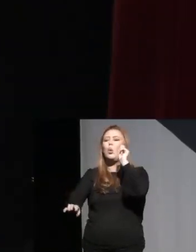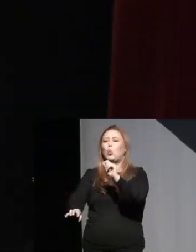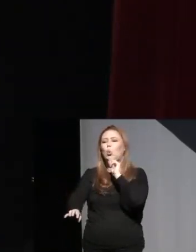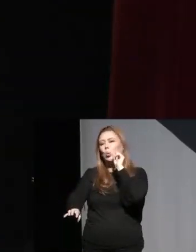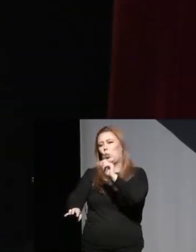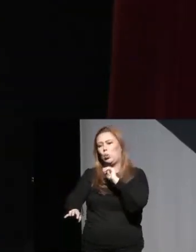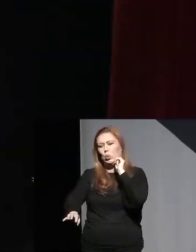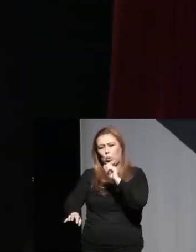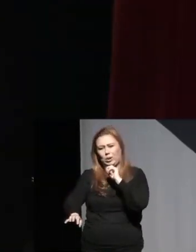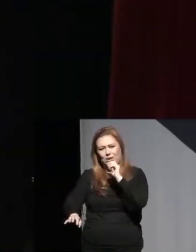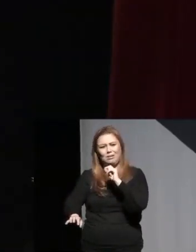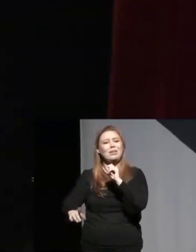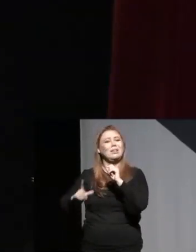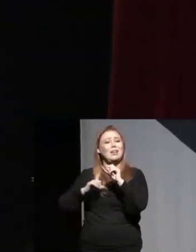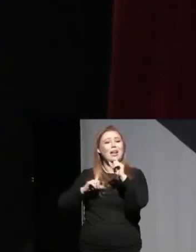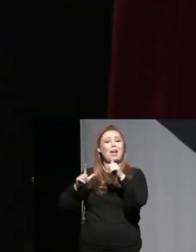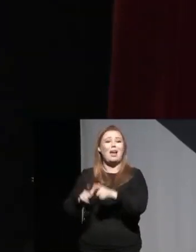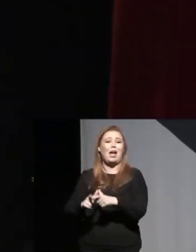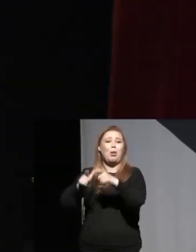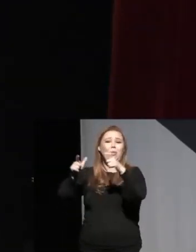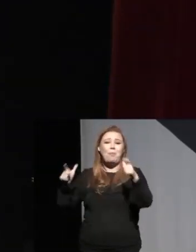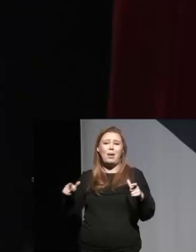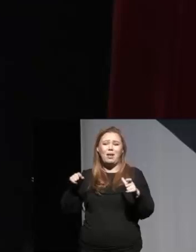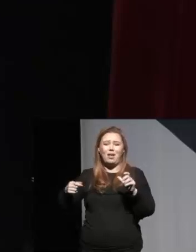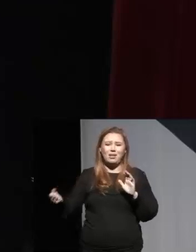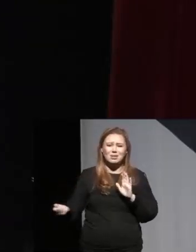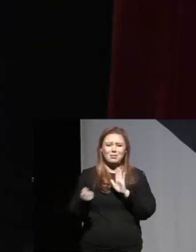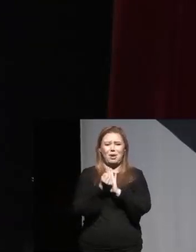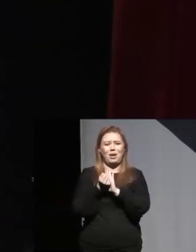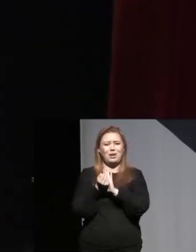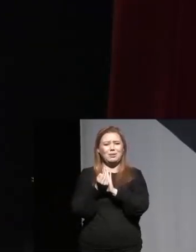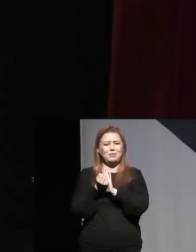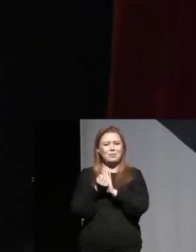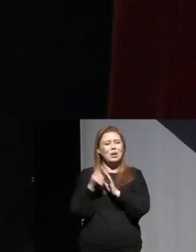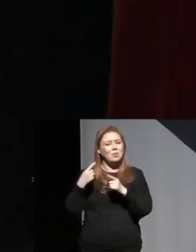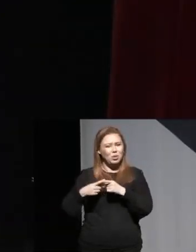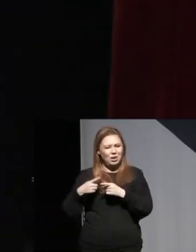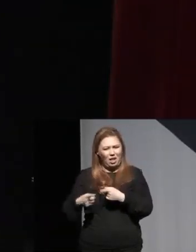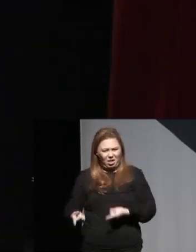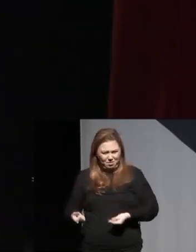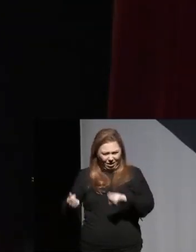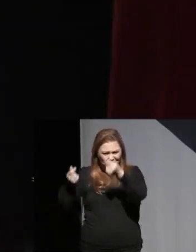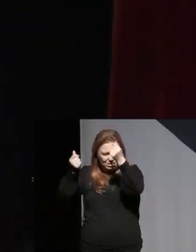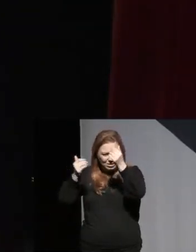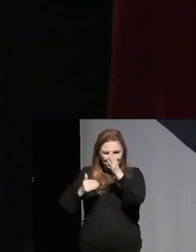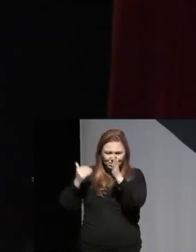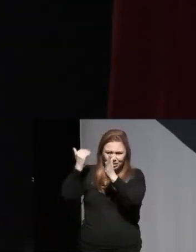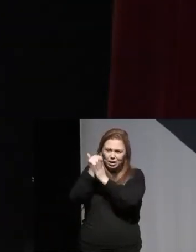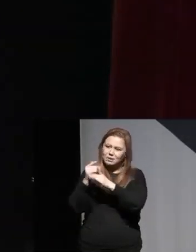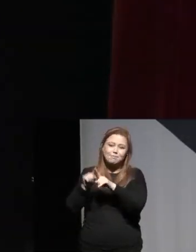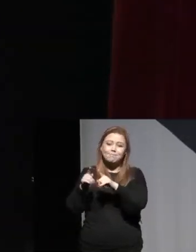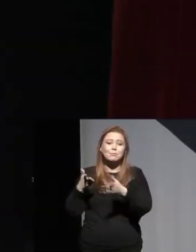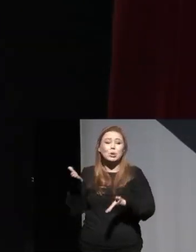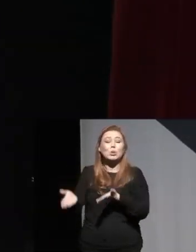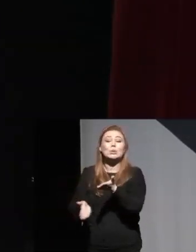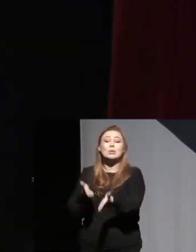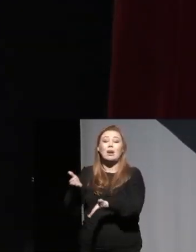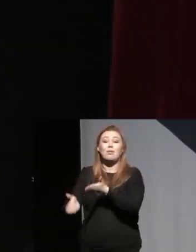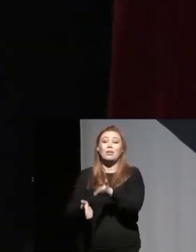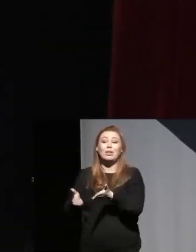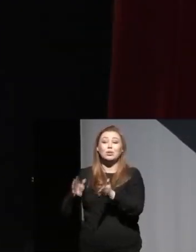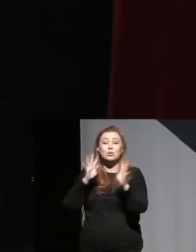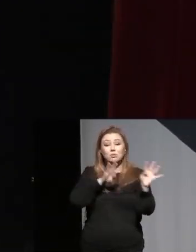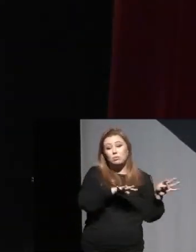há um aumento nessas marcas. Por quê? Porque não é só porque elas valem mais, mas porque a prestação de serviços